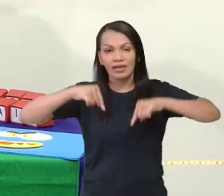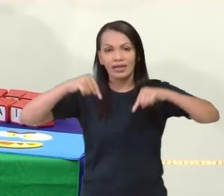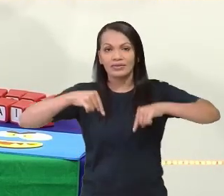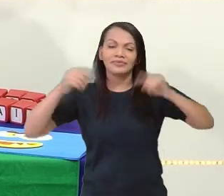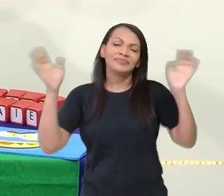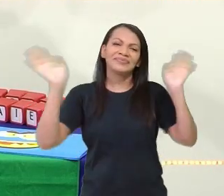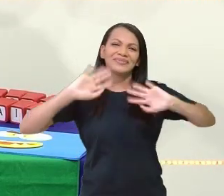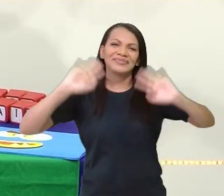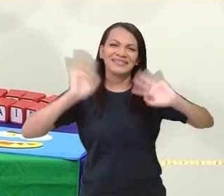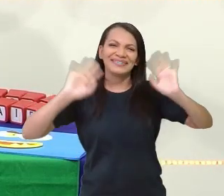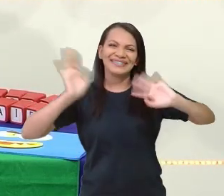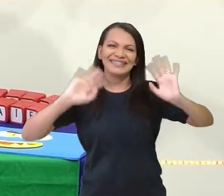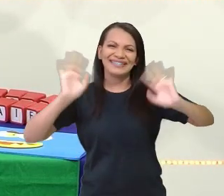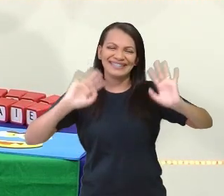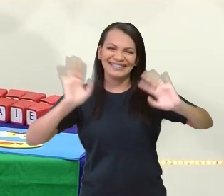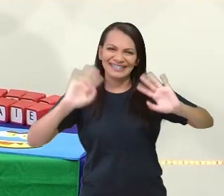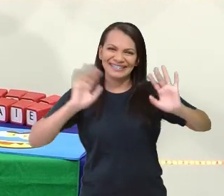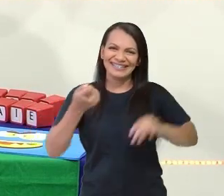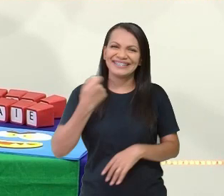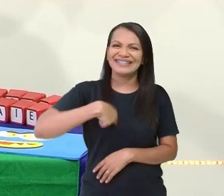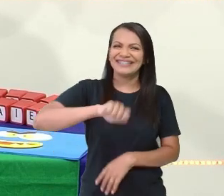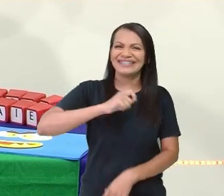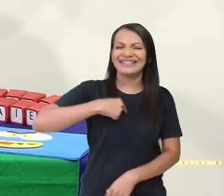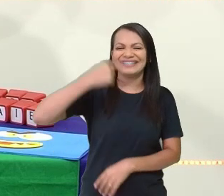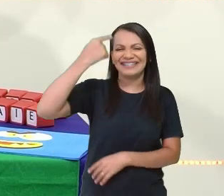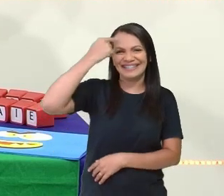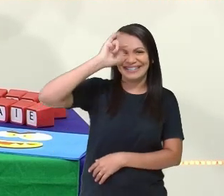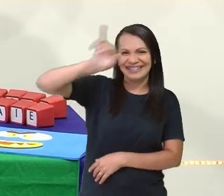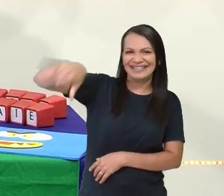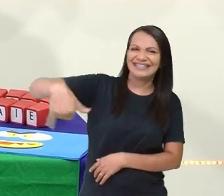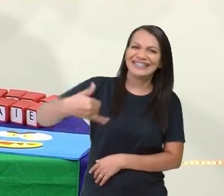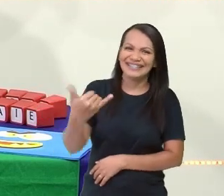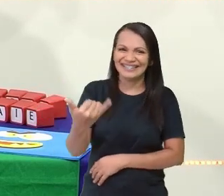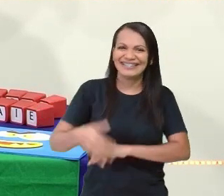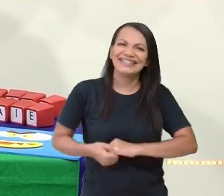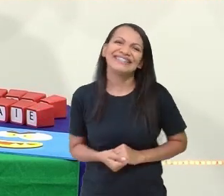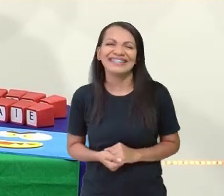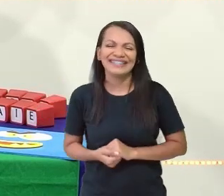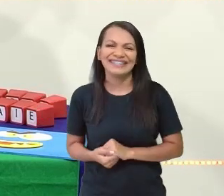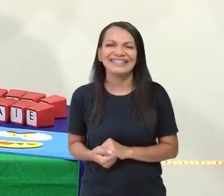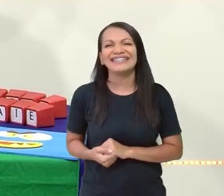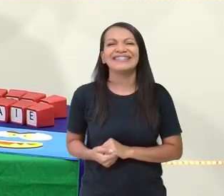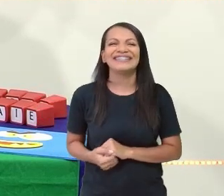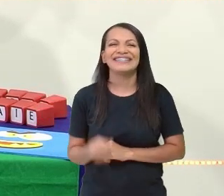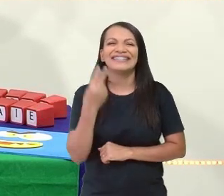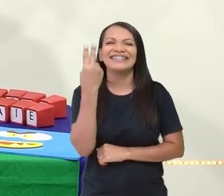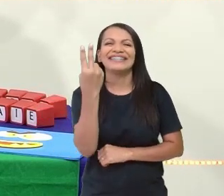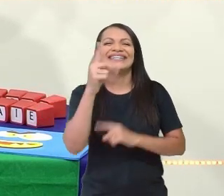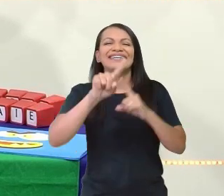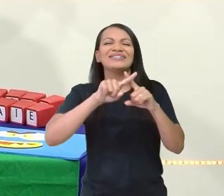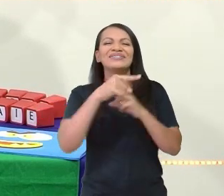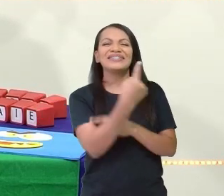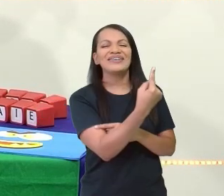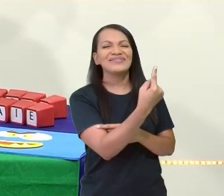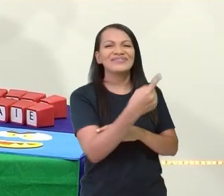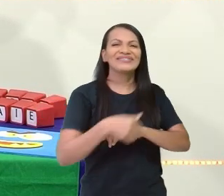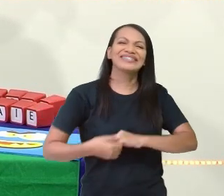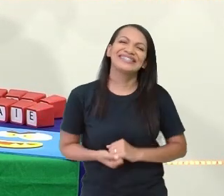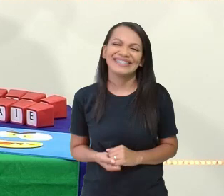aqui, ó, a Jéssica. Qual é o palpite de hoje, Jéssica? Mostra aí com os dedinhos para a gente saber.